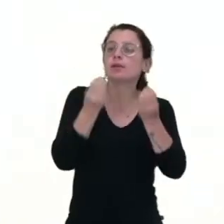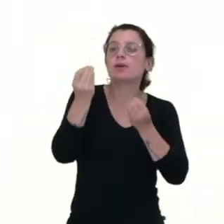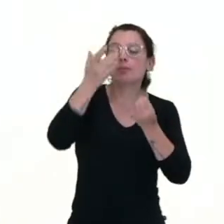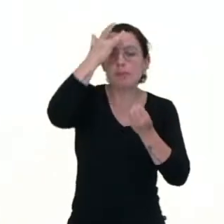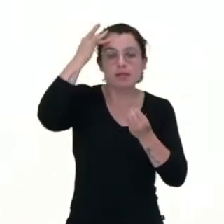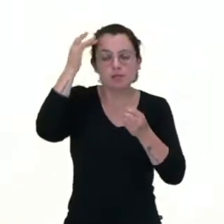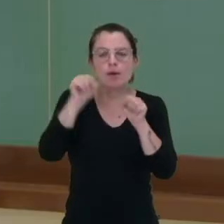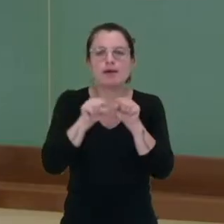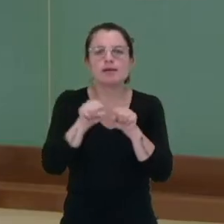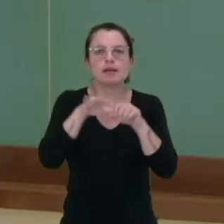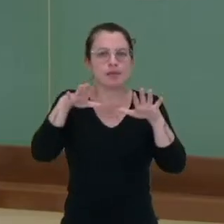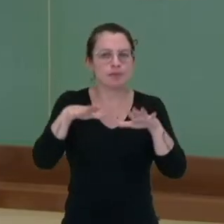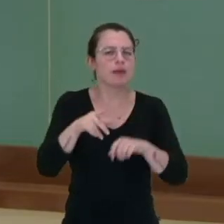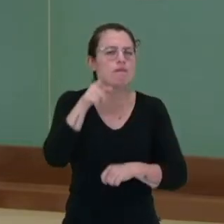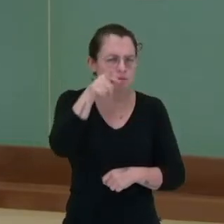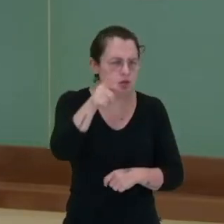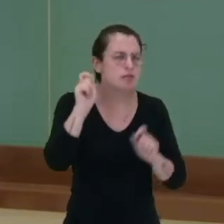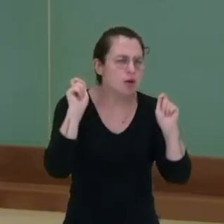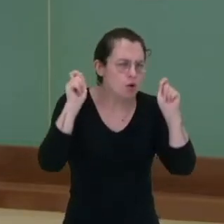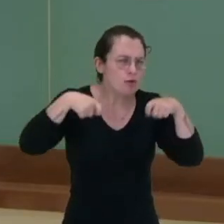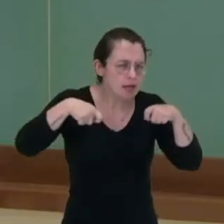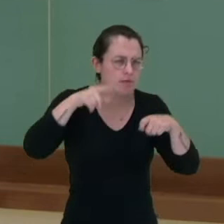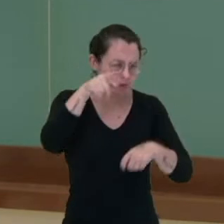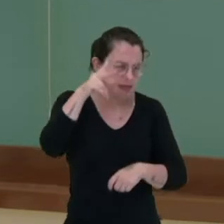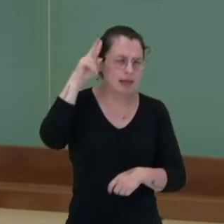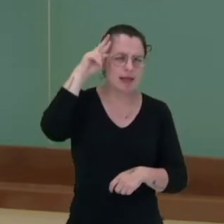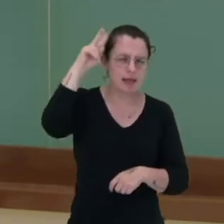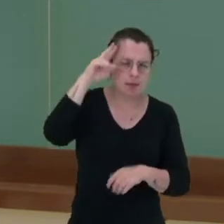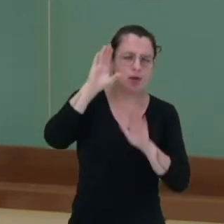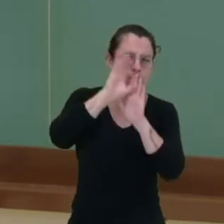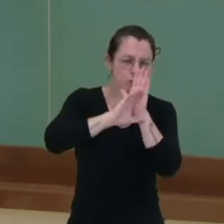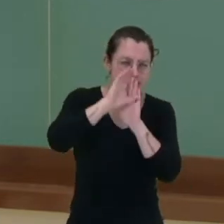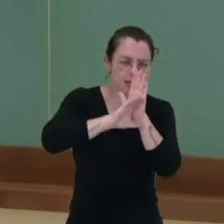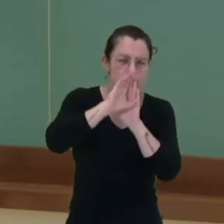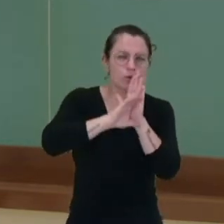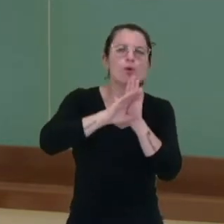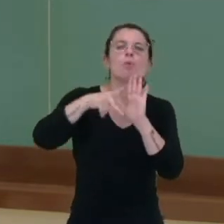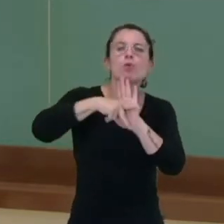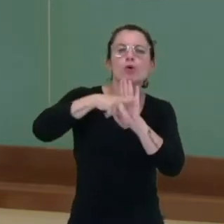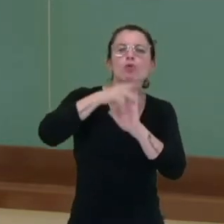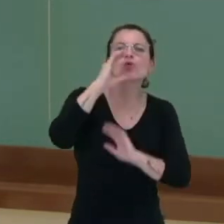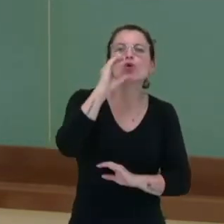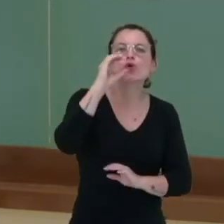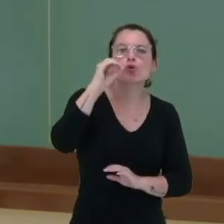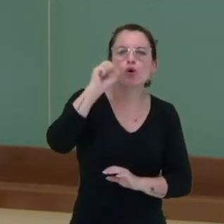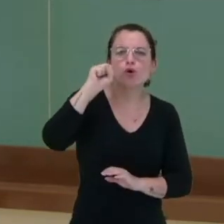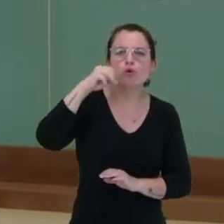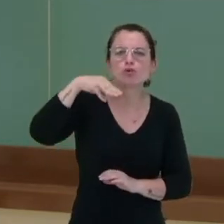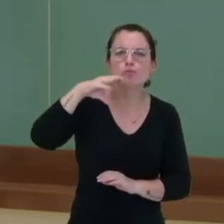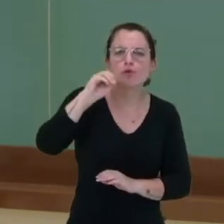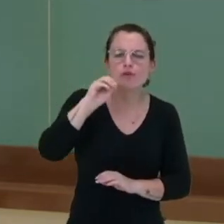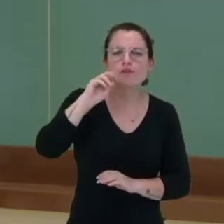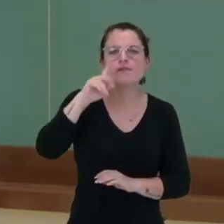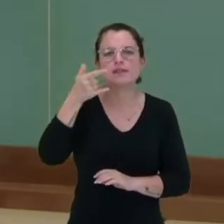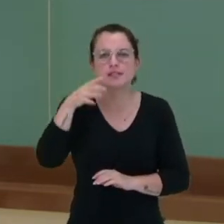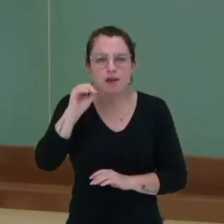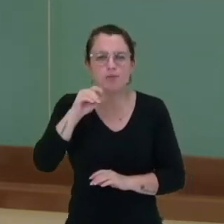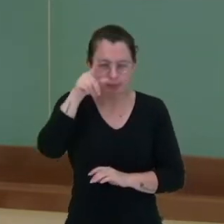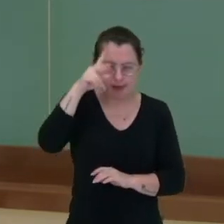criadas. E aí, você consegue, se lembra do conceito de cosmovisão e o conceito de mito,